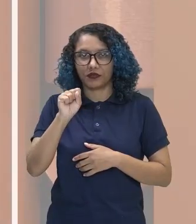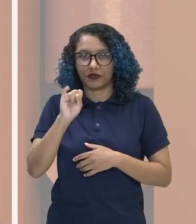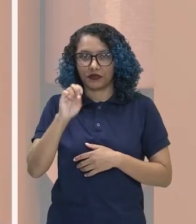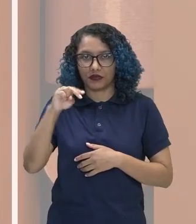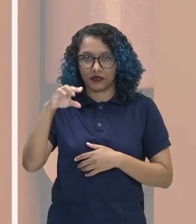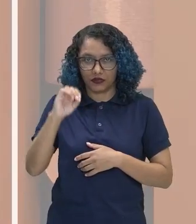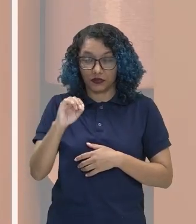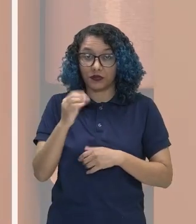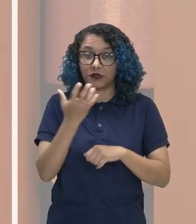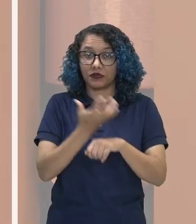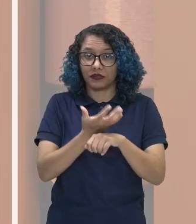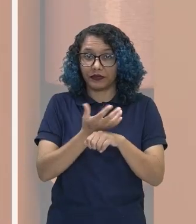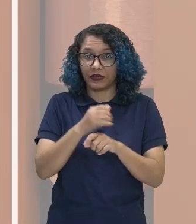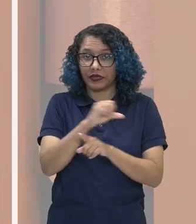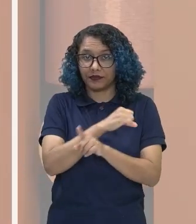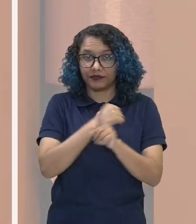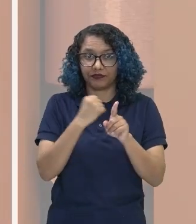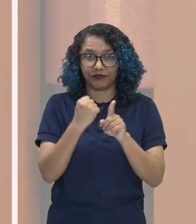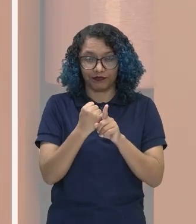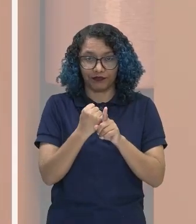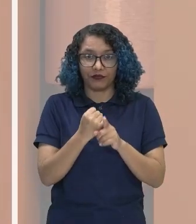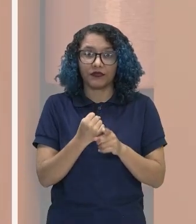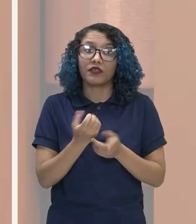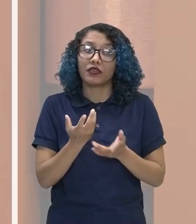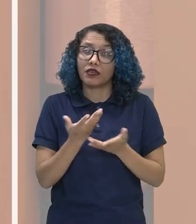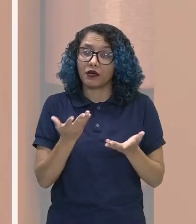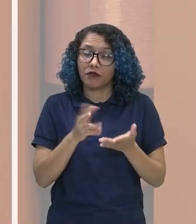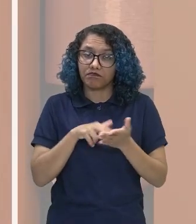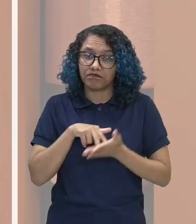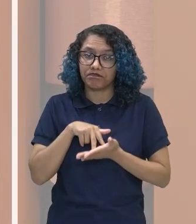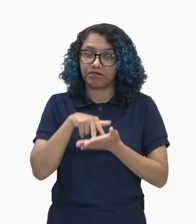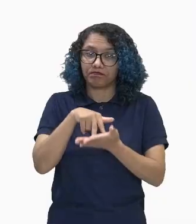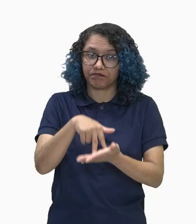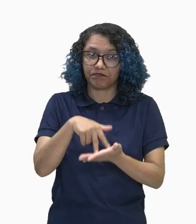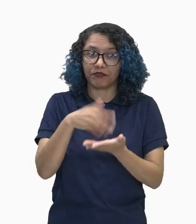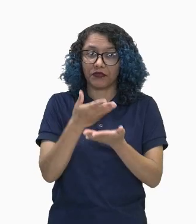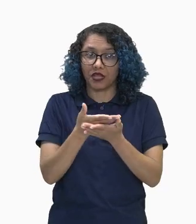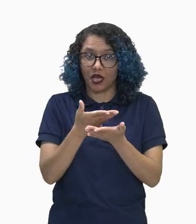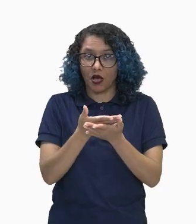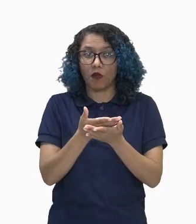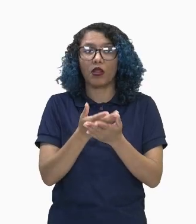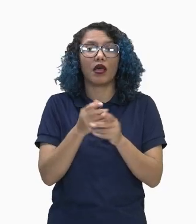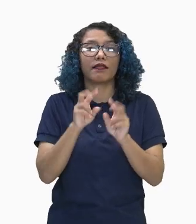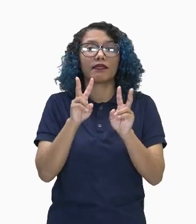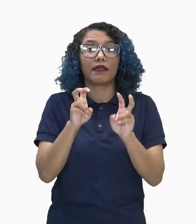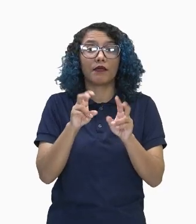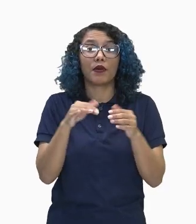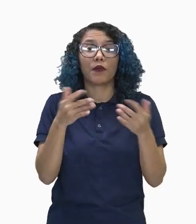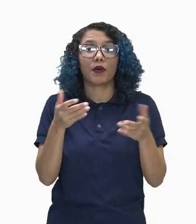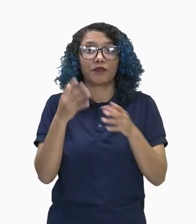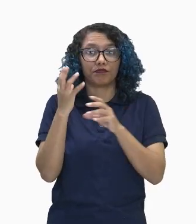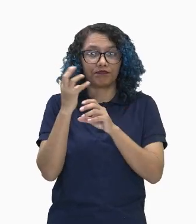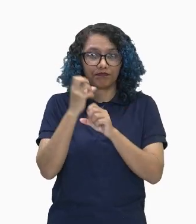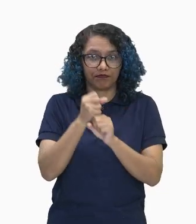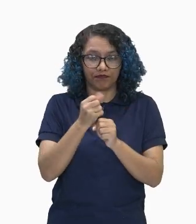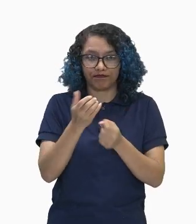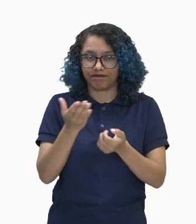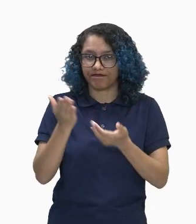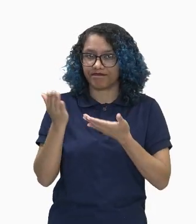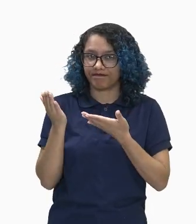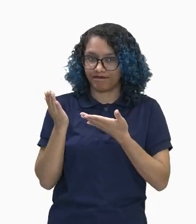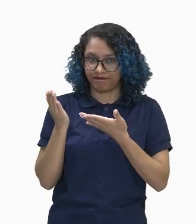do componente de Sociologia, e vou estar com vocês na nossa aula de revisão. Vamos lá? Então, a nossa aula de